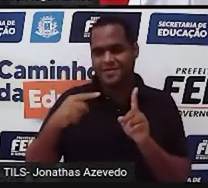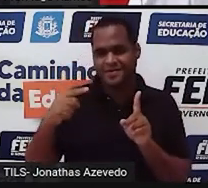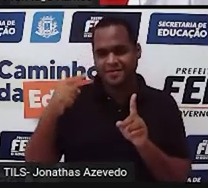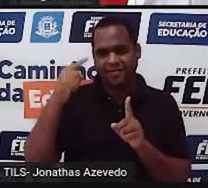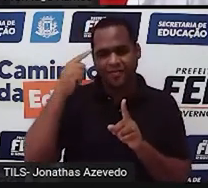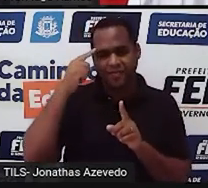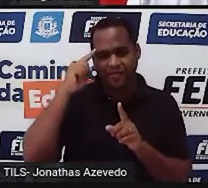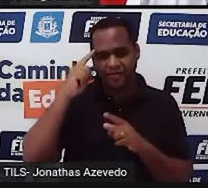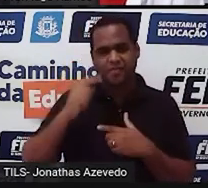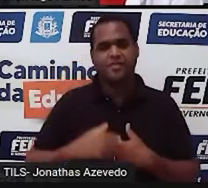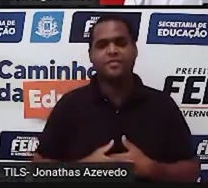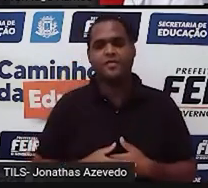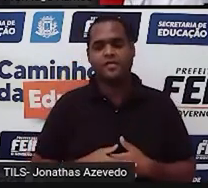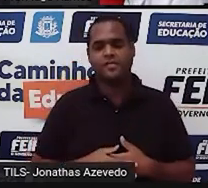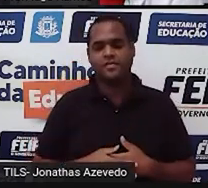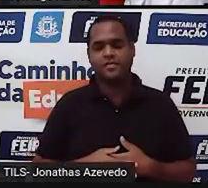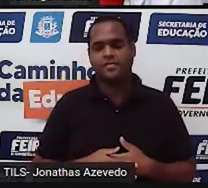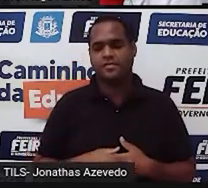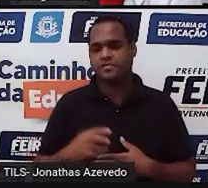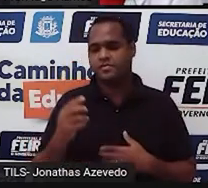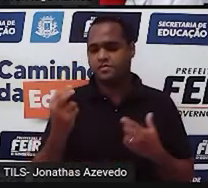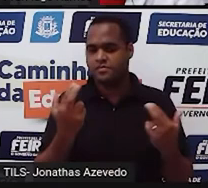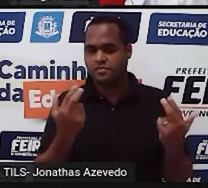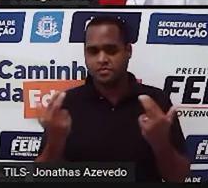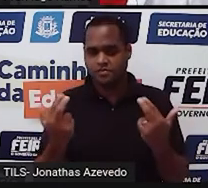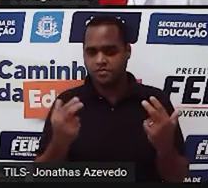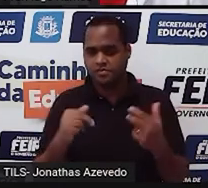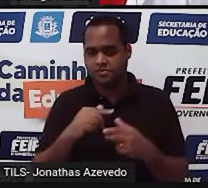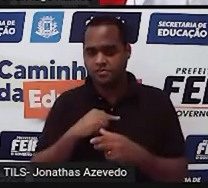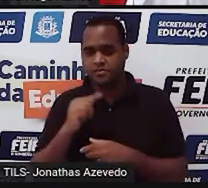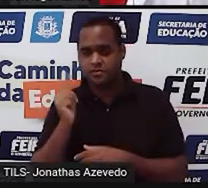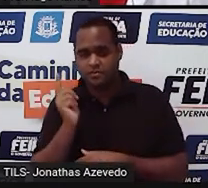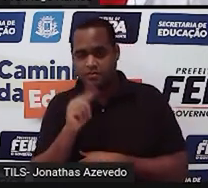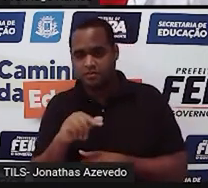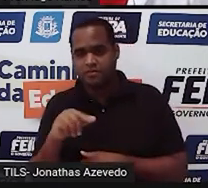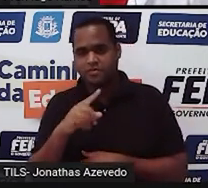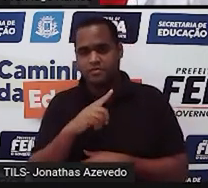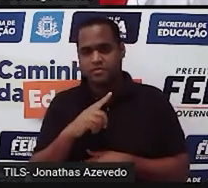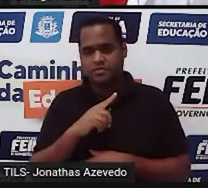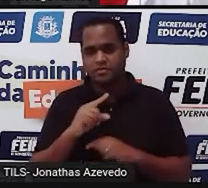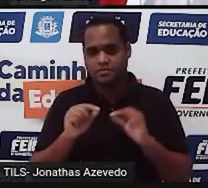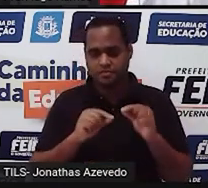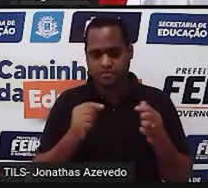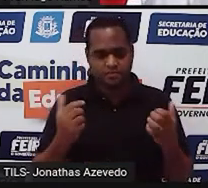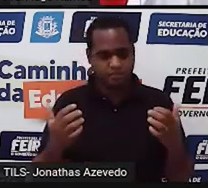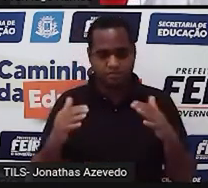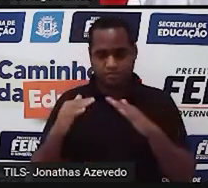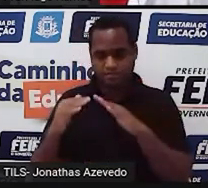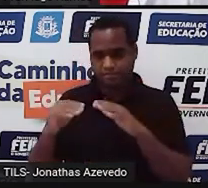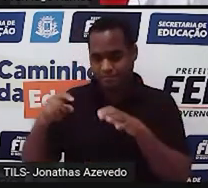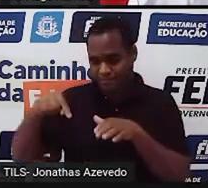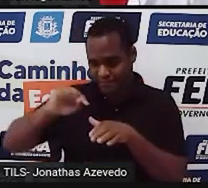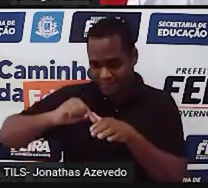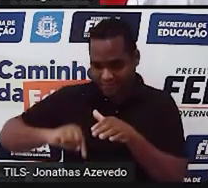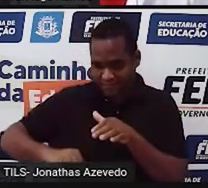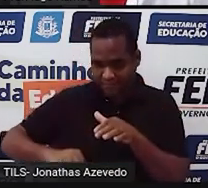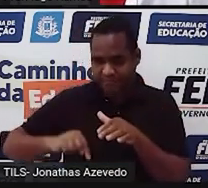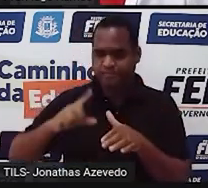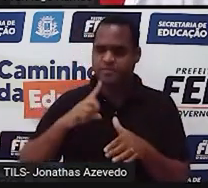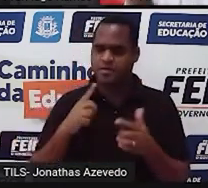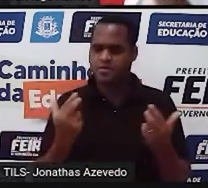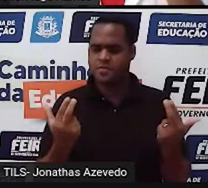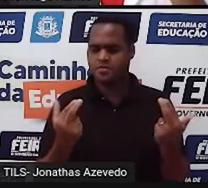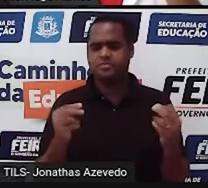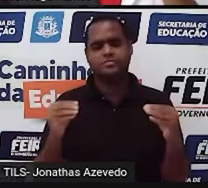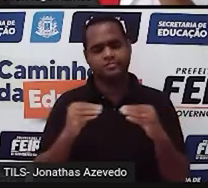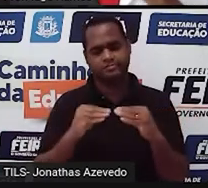casinha aqui seja a mesma distância do posto artesiano até a outra casinha tá E